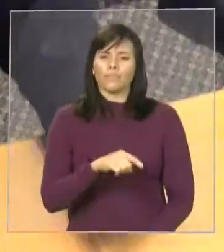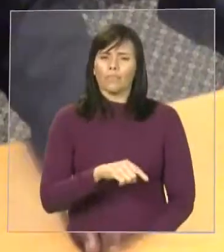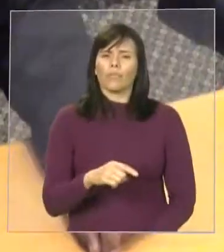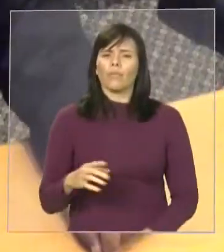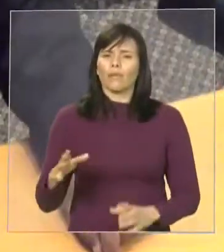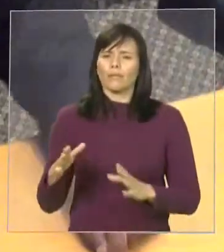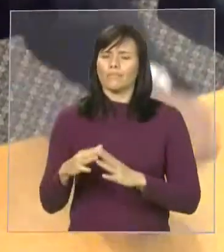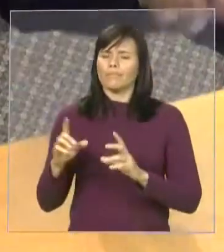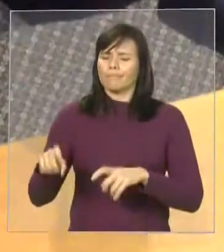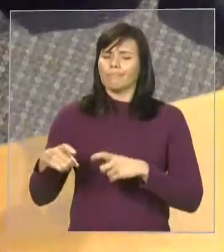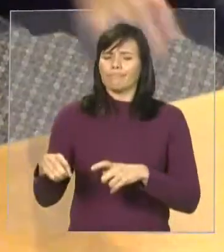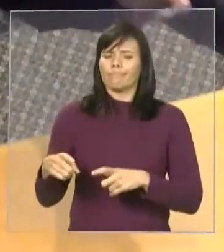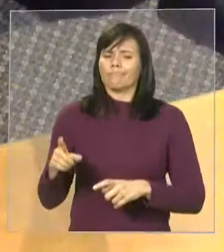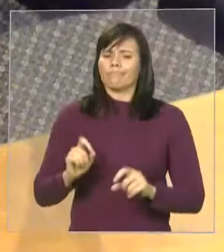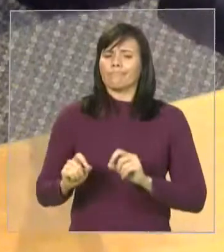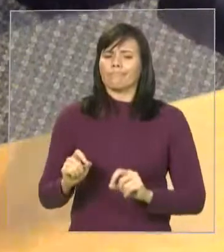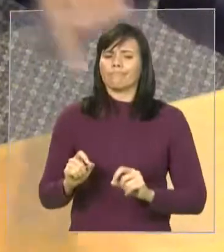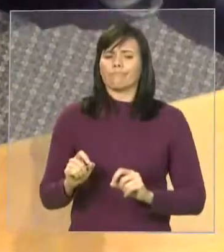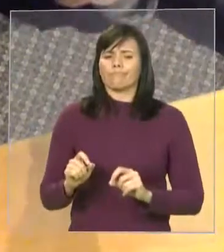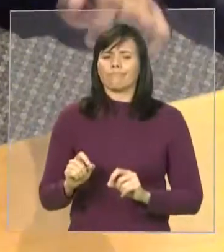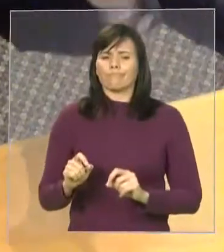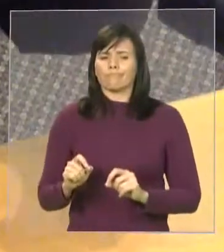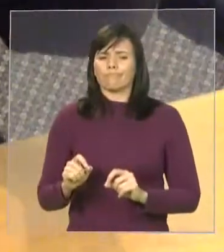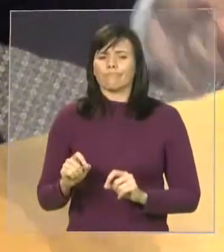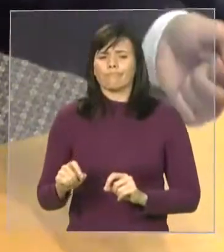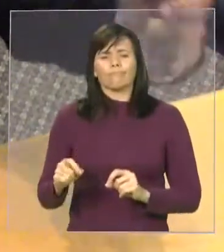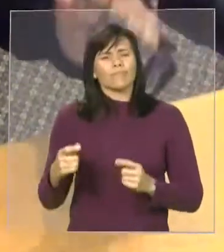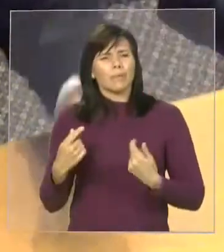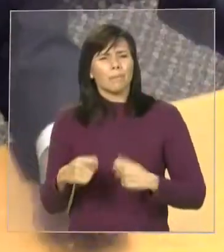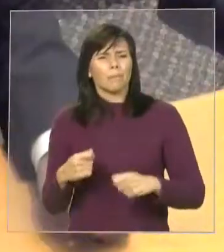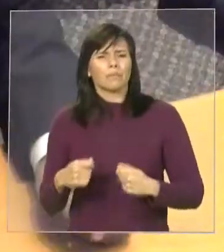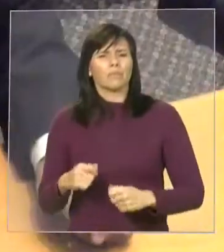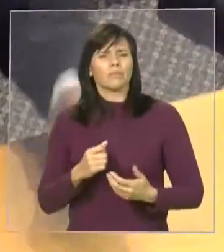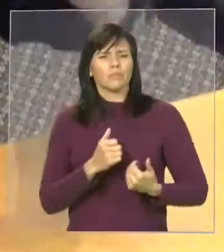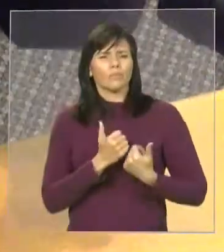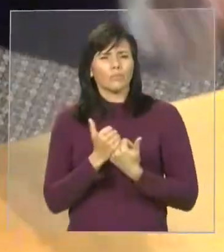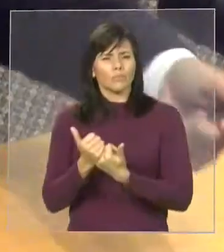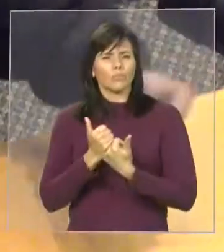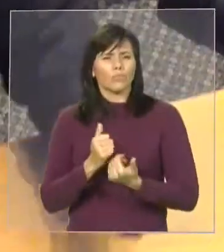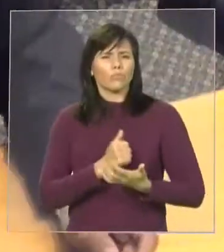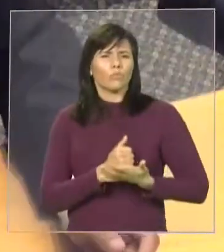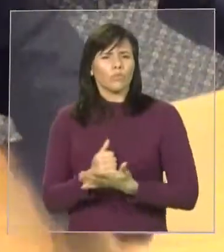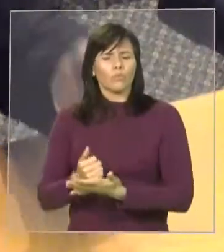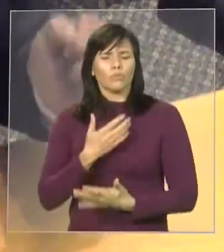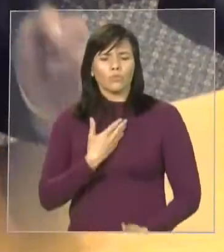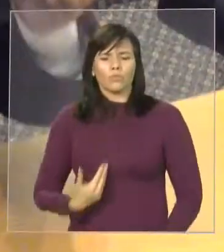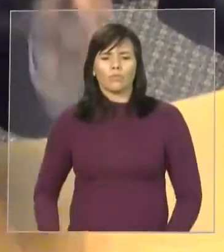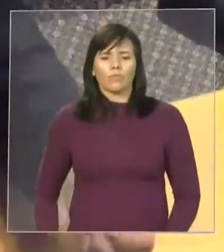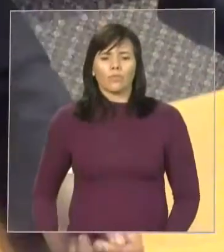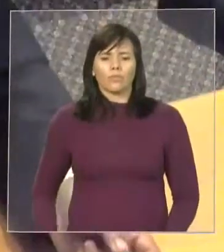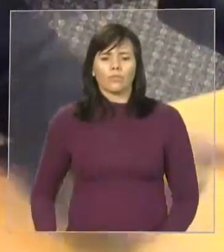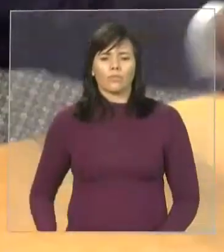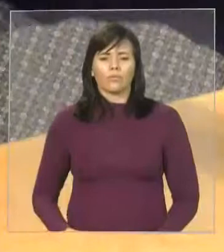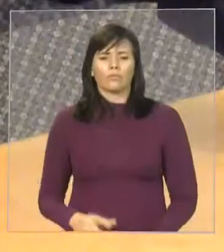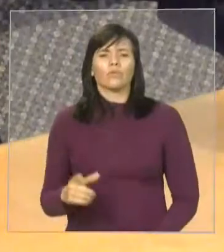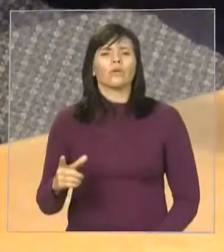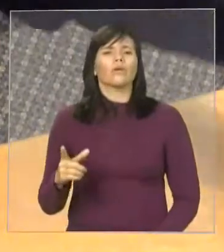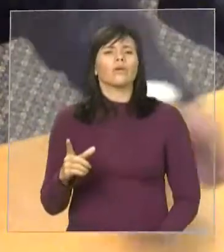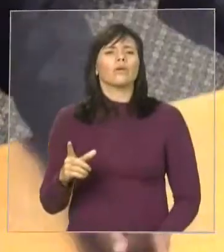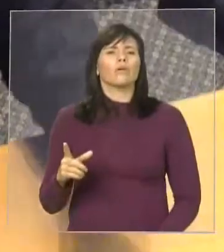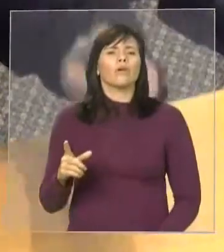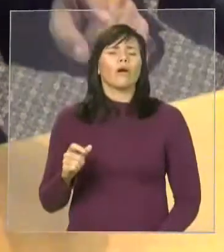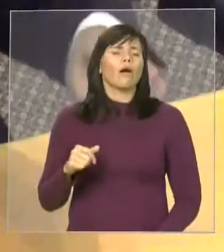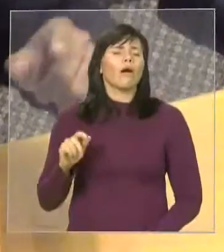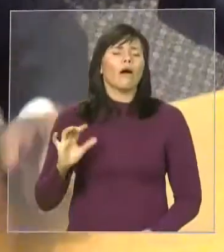dos pecuaristas. Quem necessita do apoio do governo, da mão do governo, tenha padecido com aumento